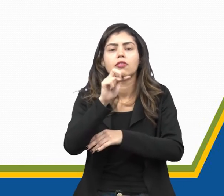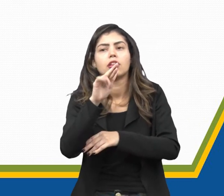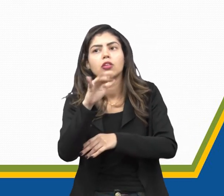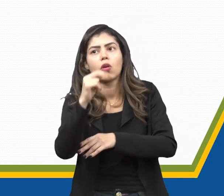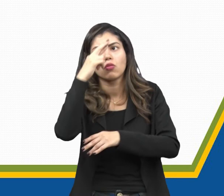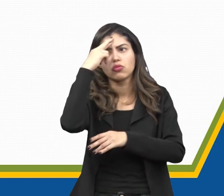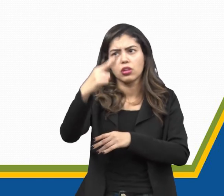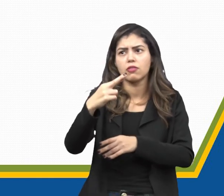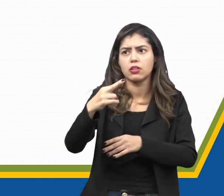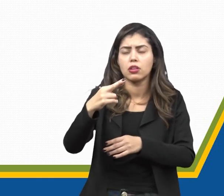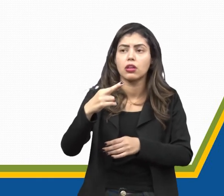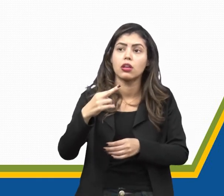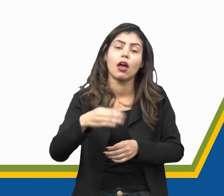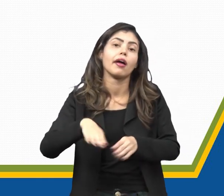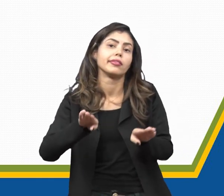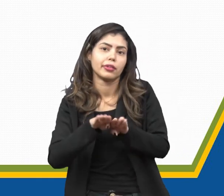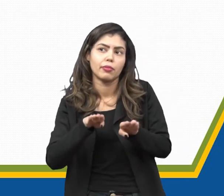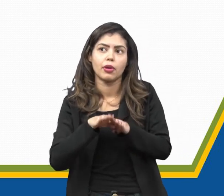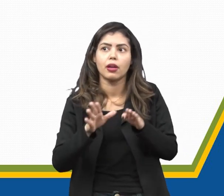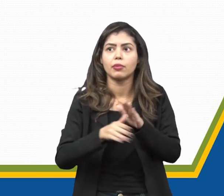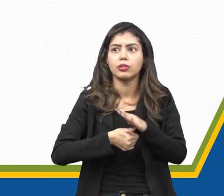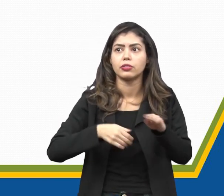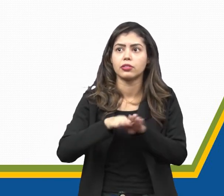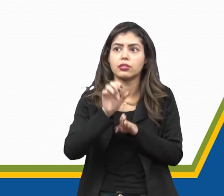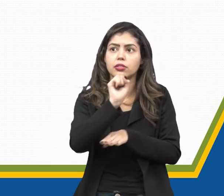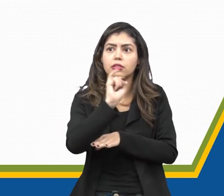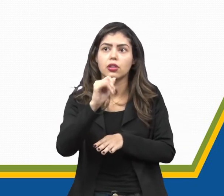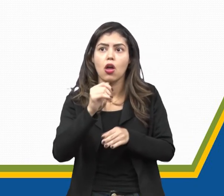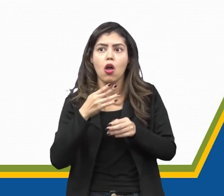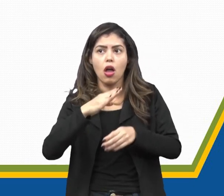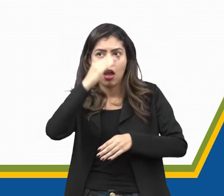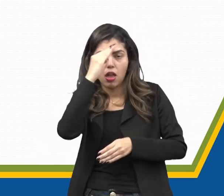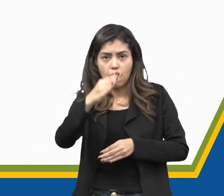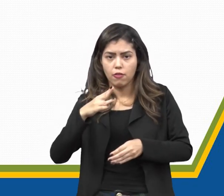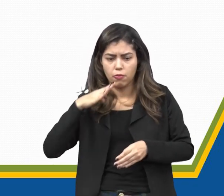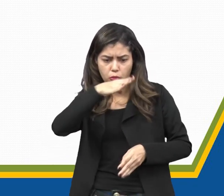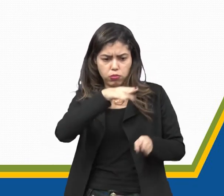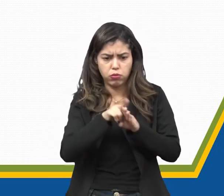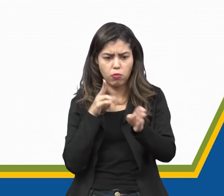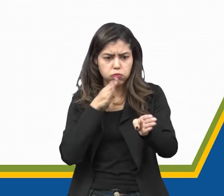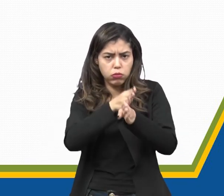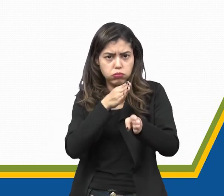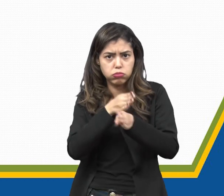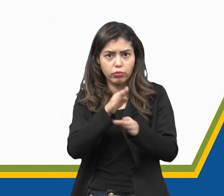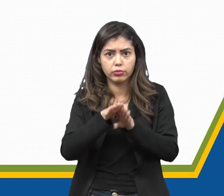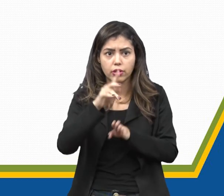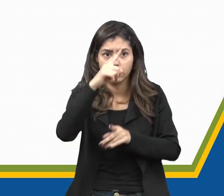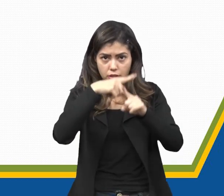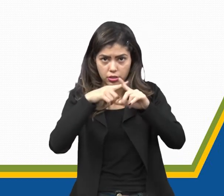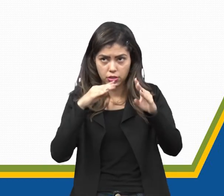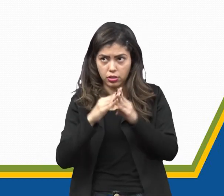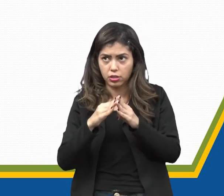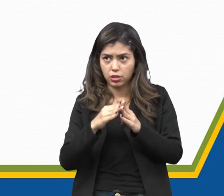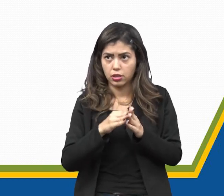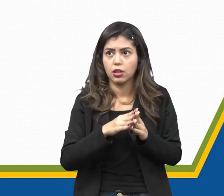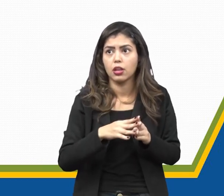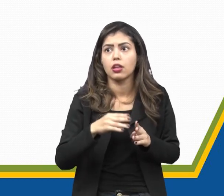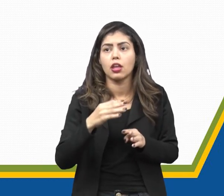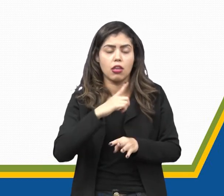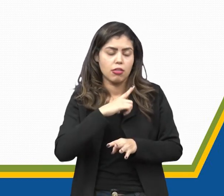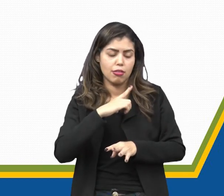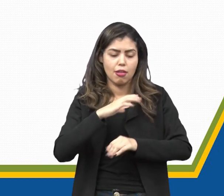líder e bandido siciliano que ousou enfrentar a igreja, o Estado e a máfia na esperança de tornar a Sicília